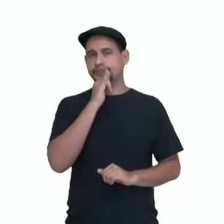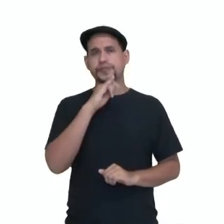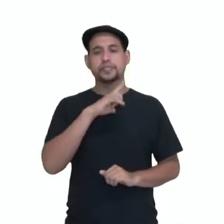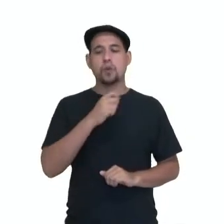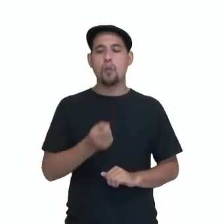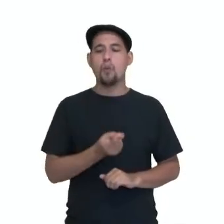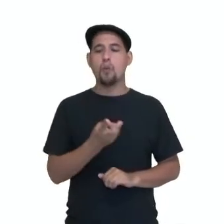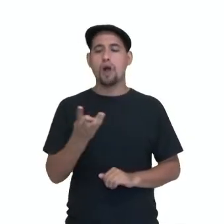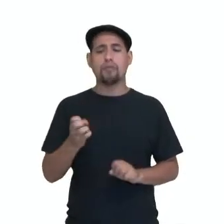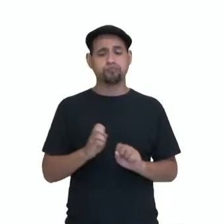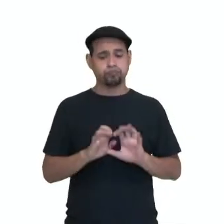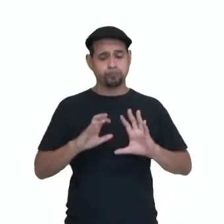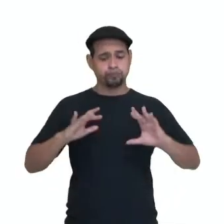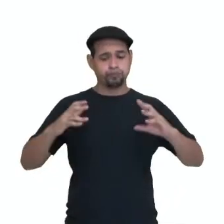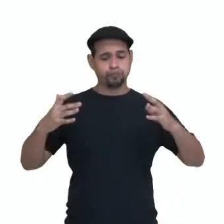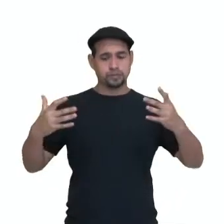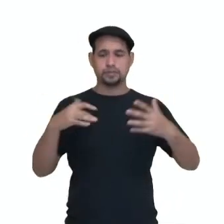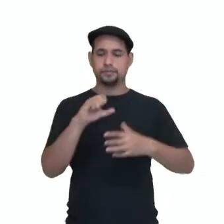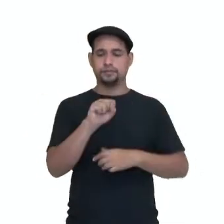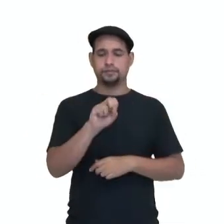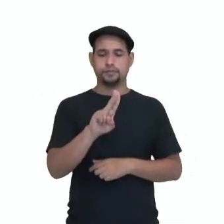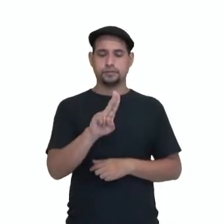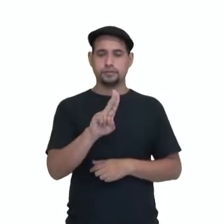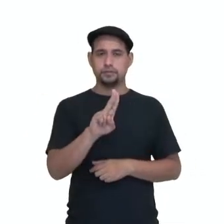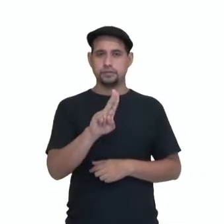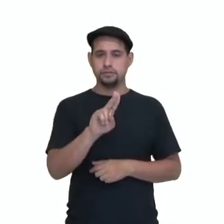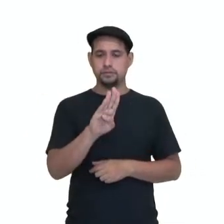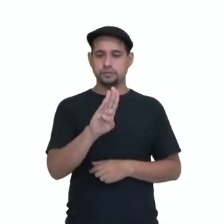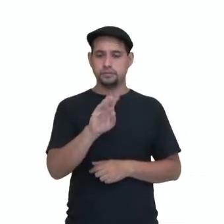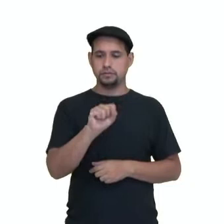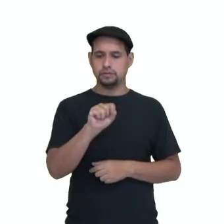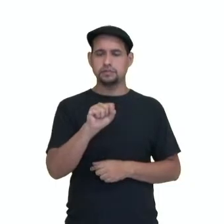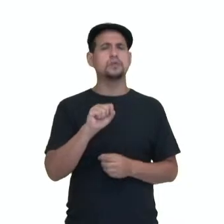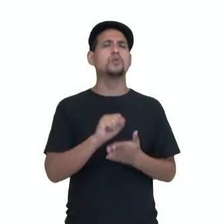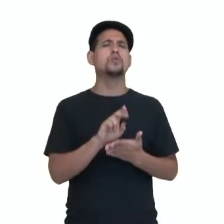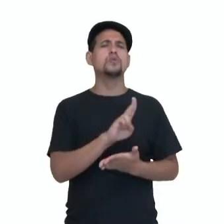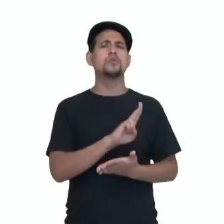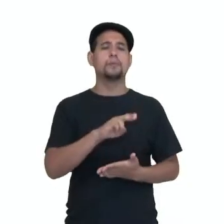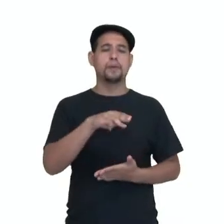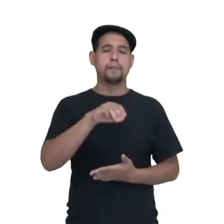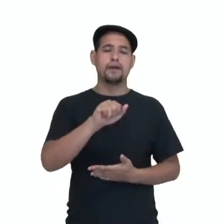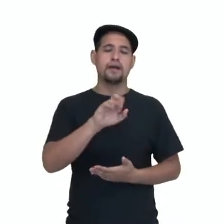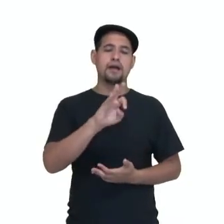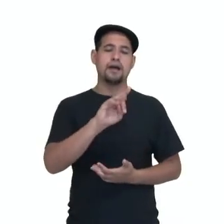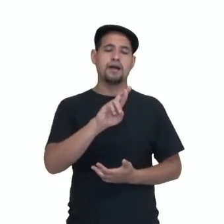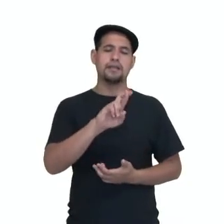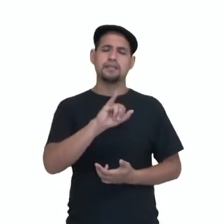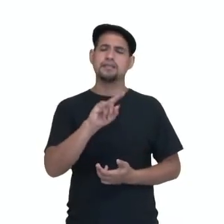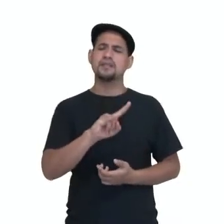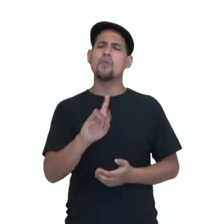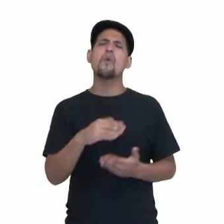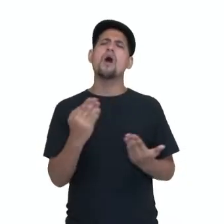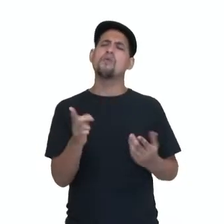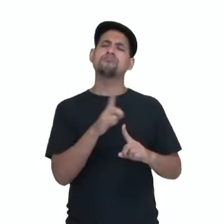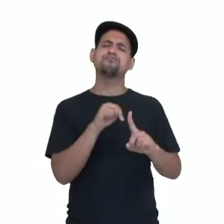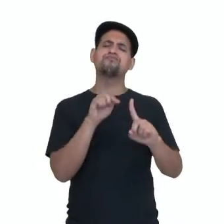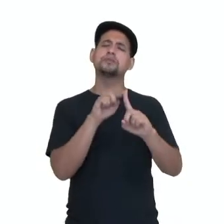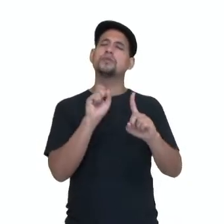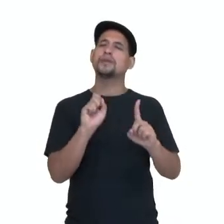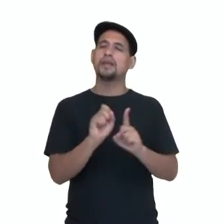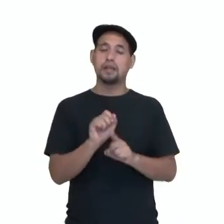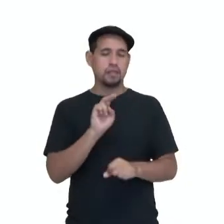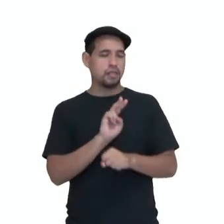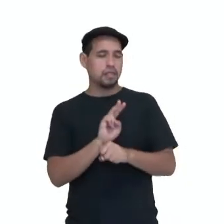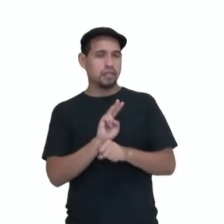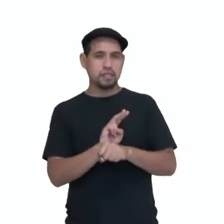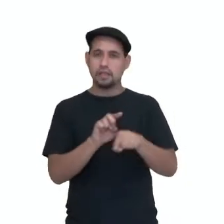quantidade enorme de substância de material extracelular que é chamada de matriz. Qual é a função desse tecido? Suporte e